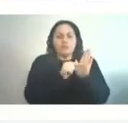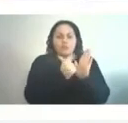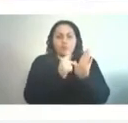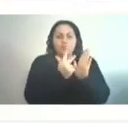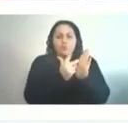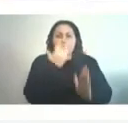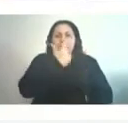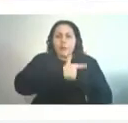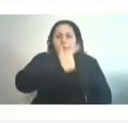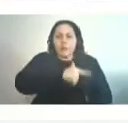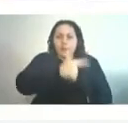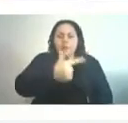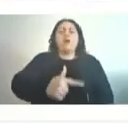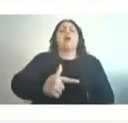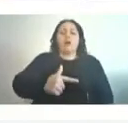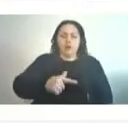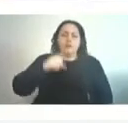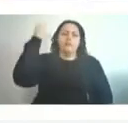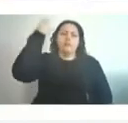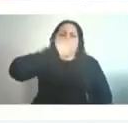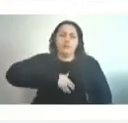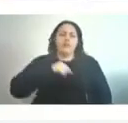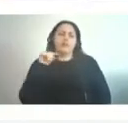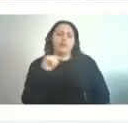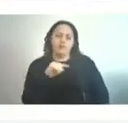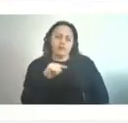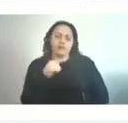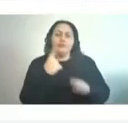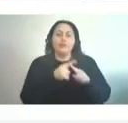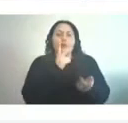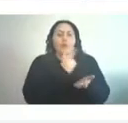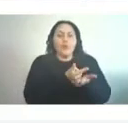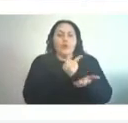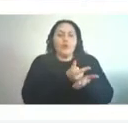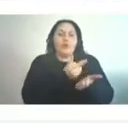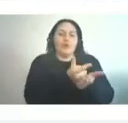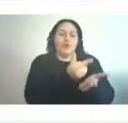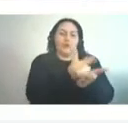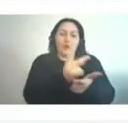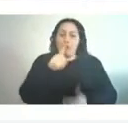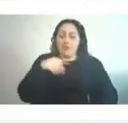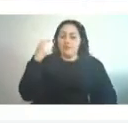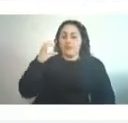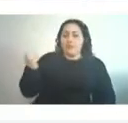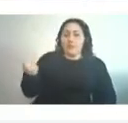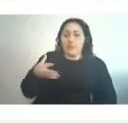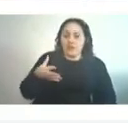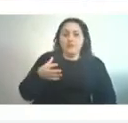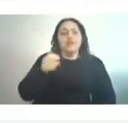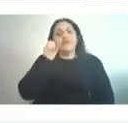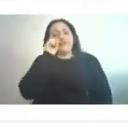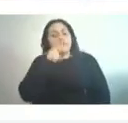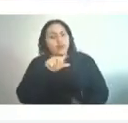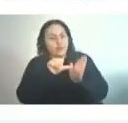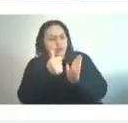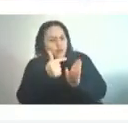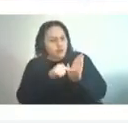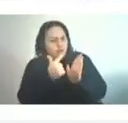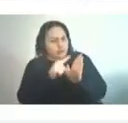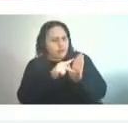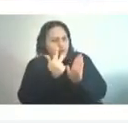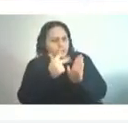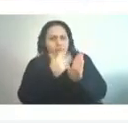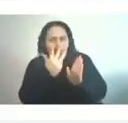ciência moderna, ela se dá pela constância, né? Então, se observa um fenômeno uma vez, duas vezes, três vezes, de